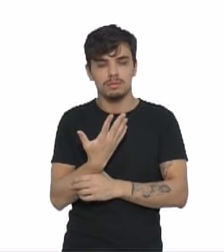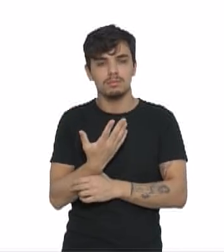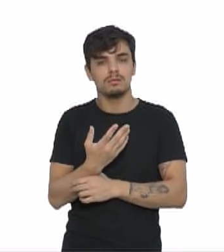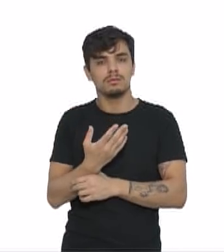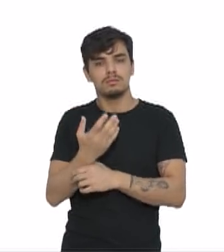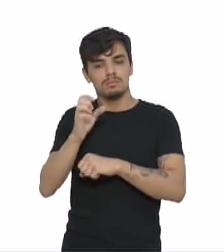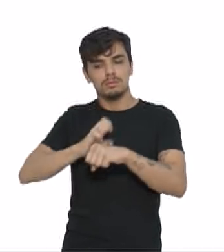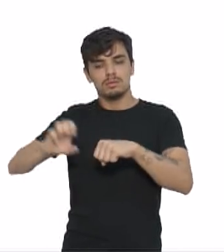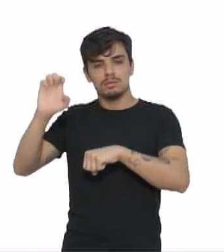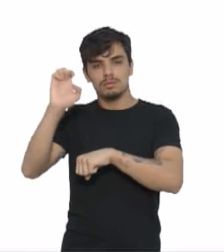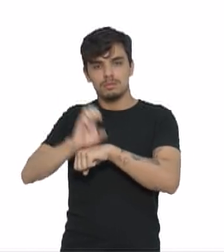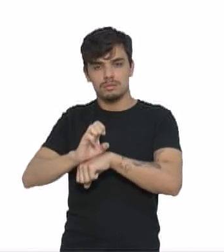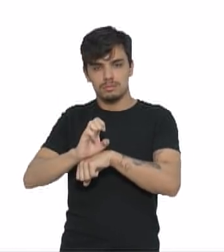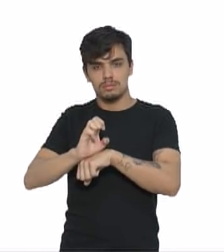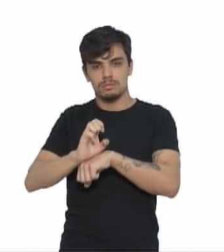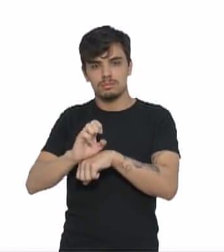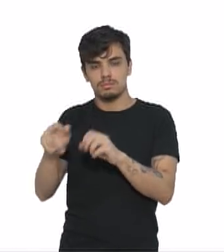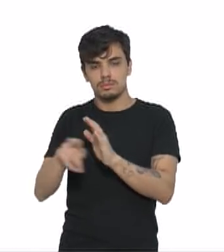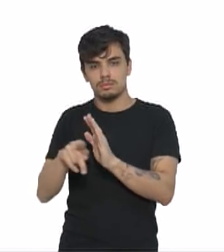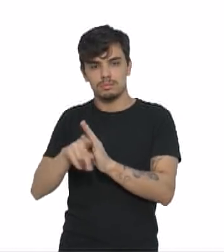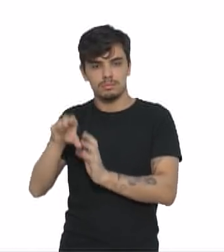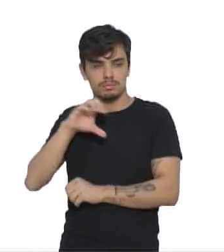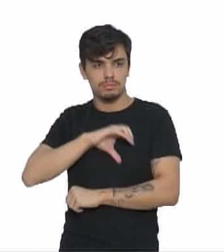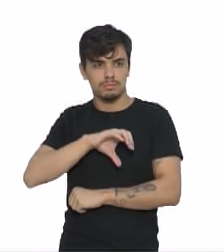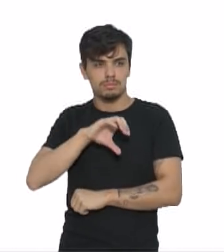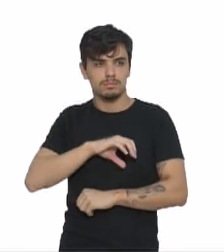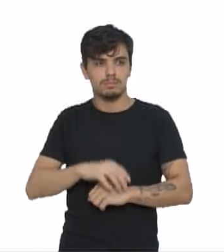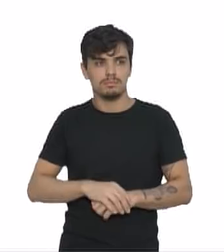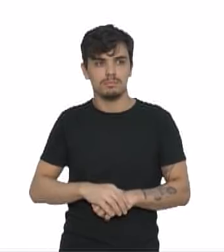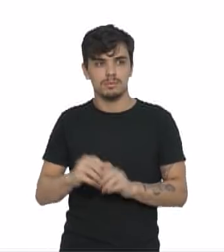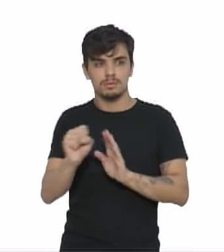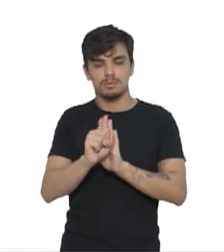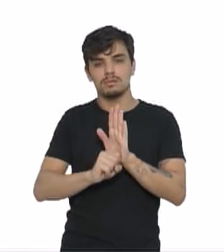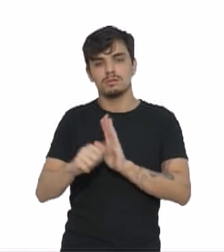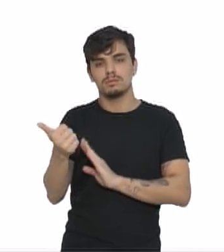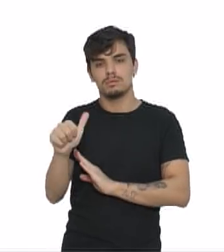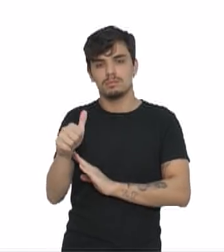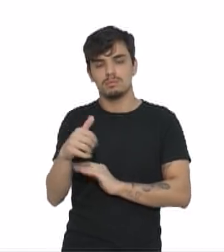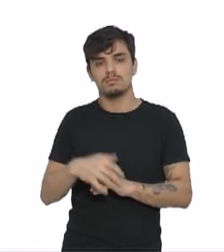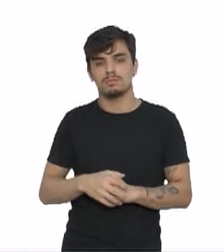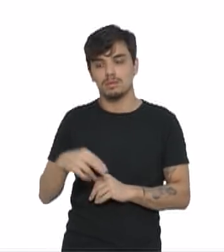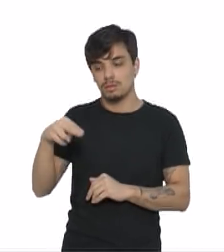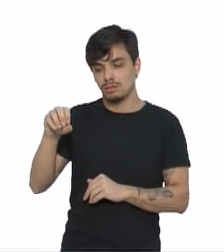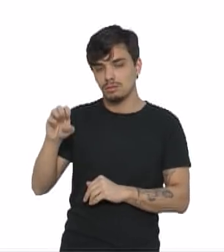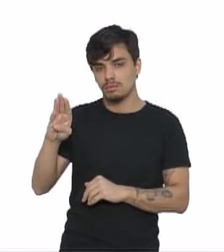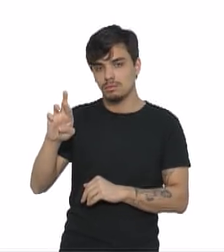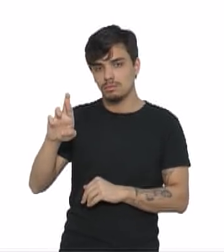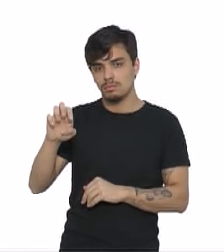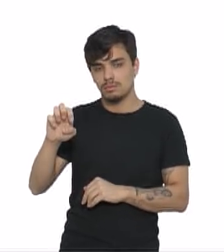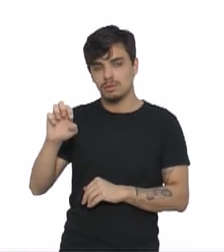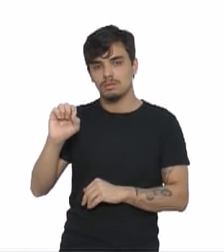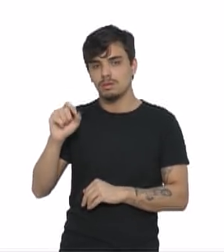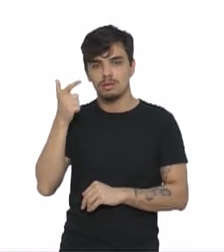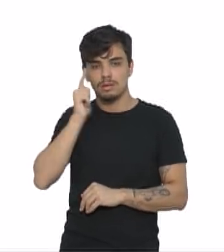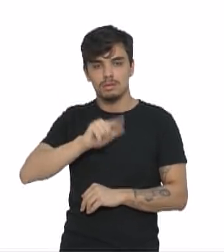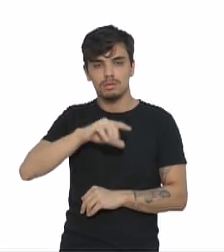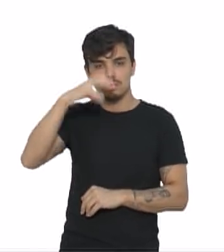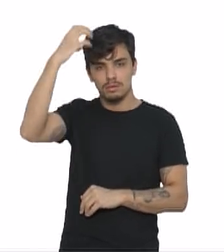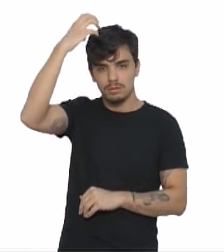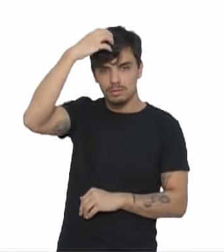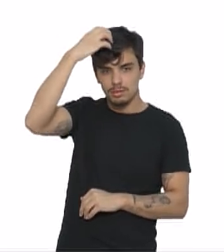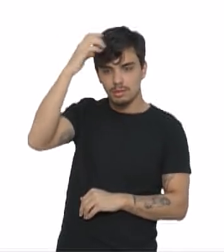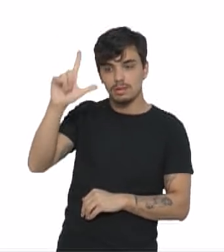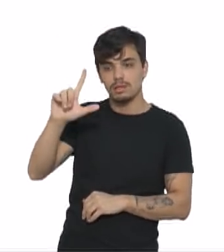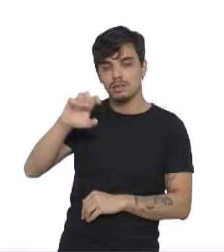Português. Terceiro tema, desculpe. Século XI, o nobre Henrique de Borgonha ganhou do rei de Leão e